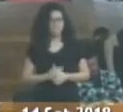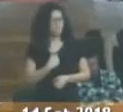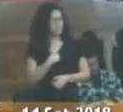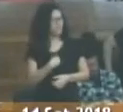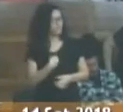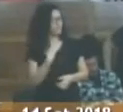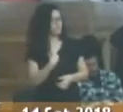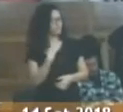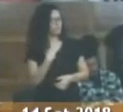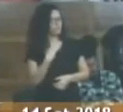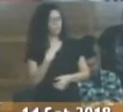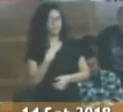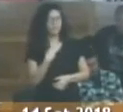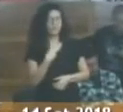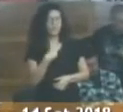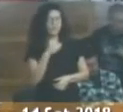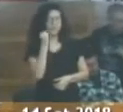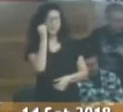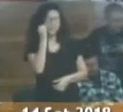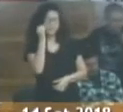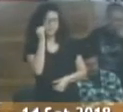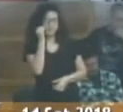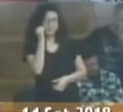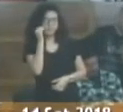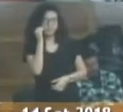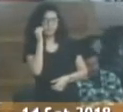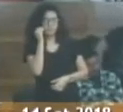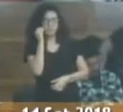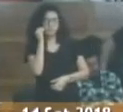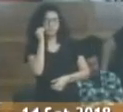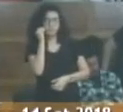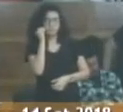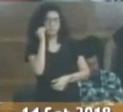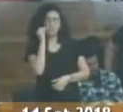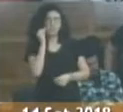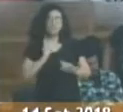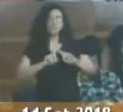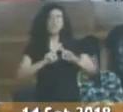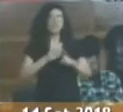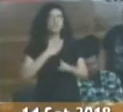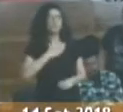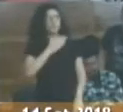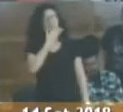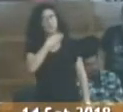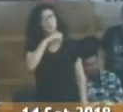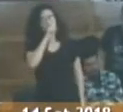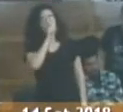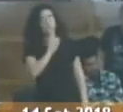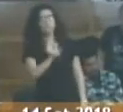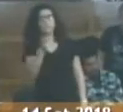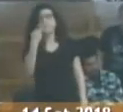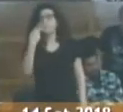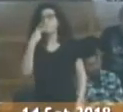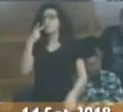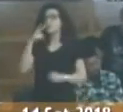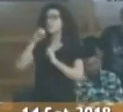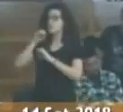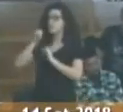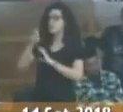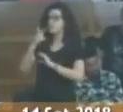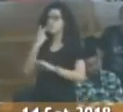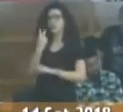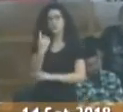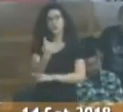vivi e vivenciei isso, né? Mas meus pais sempre falaram que só tinha uma maneira da